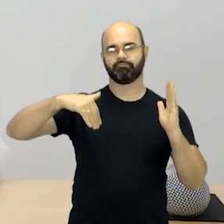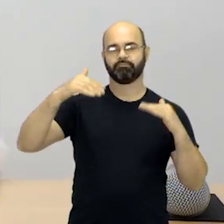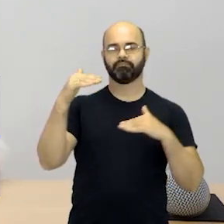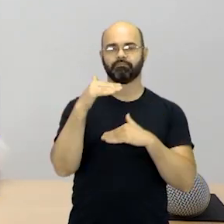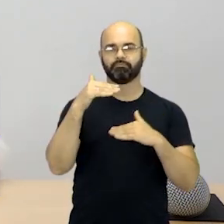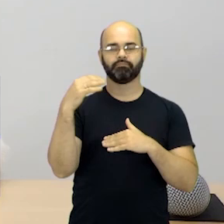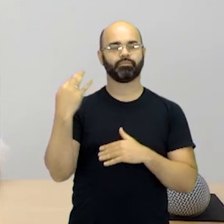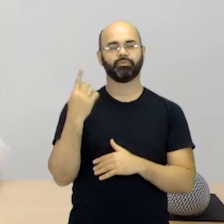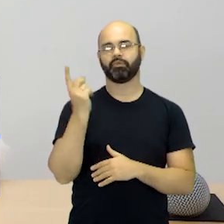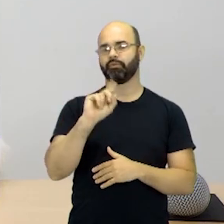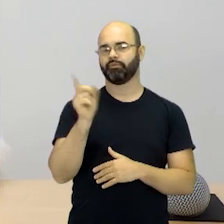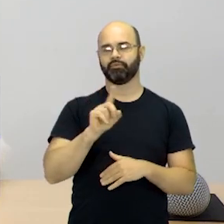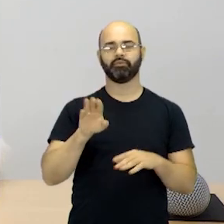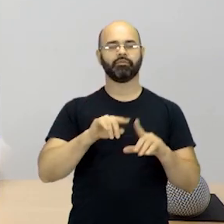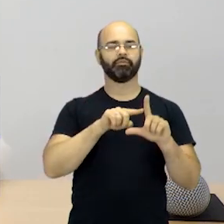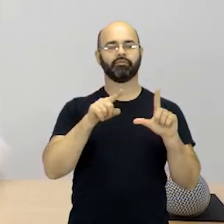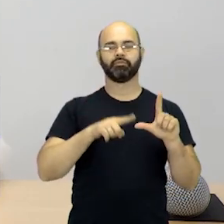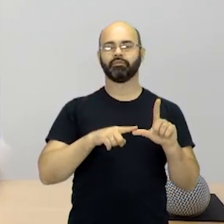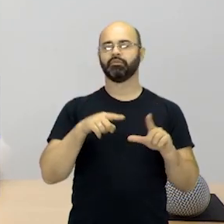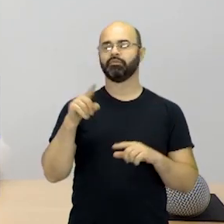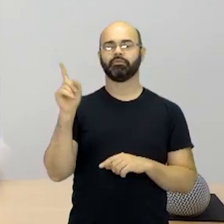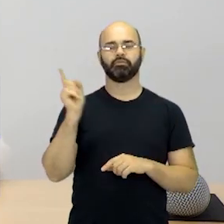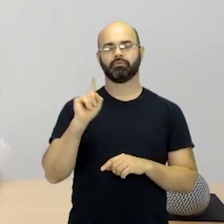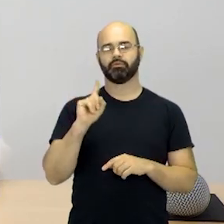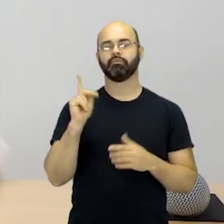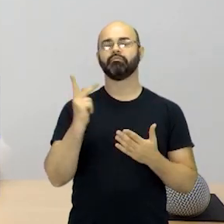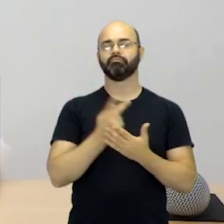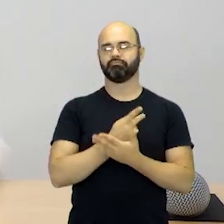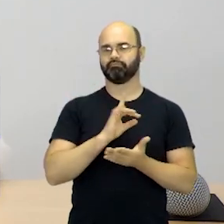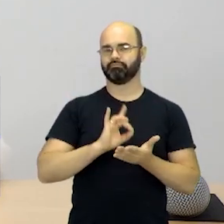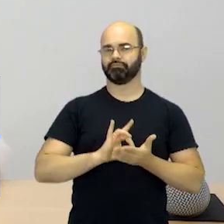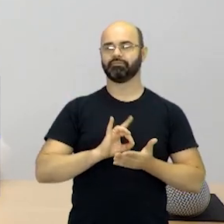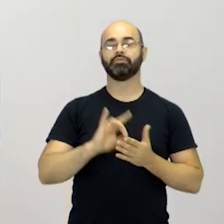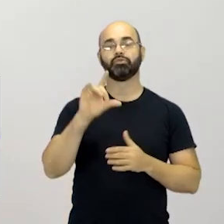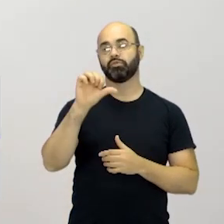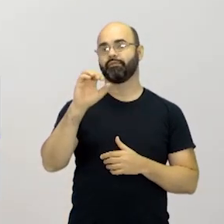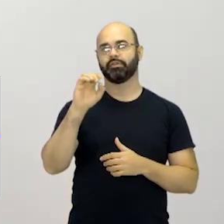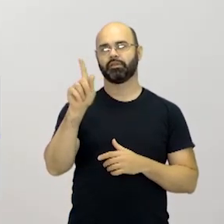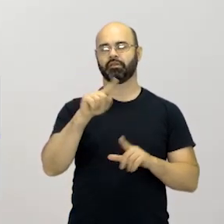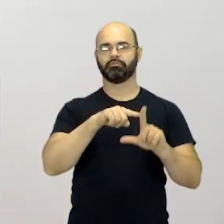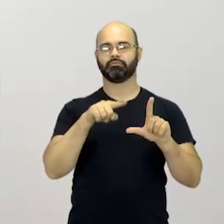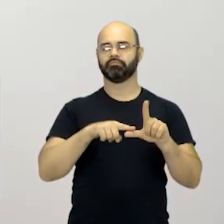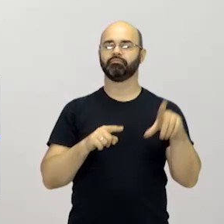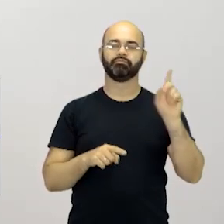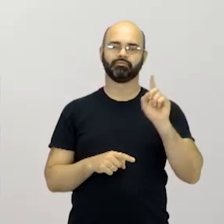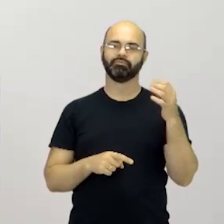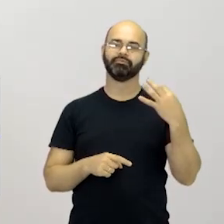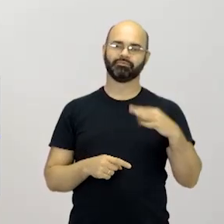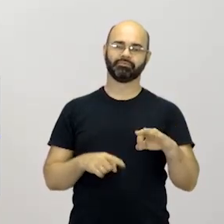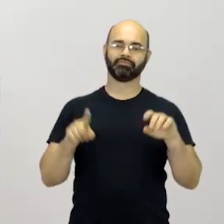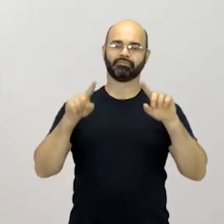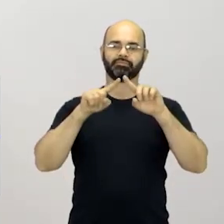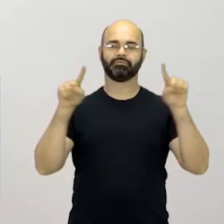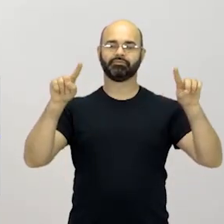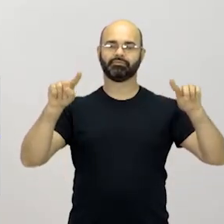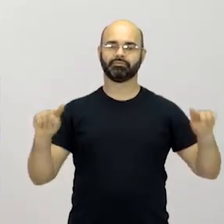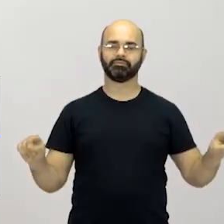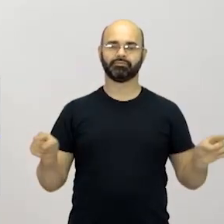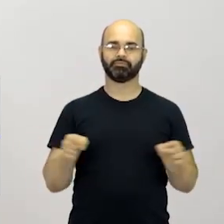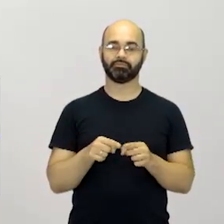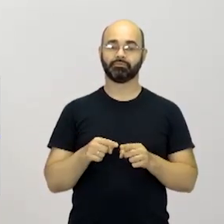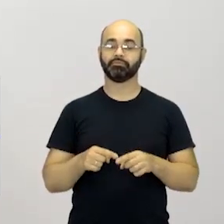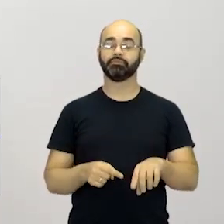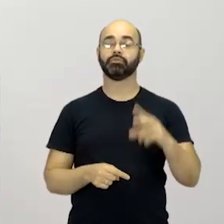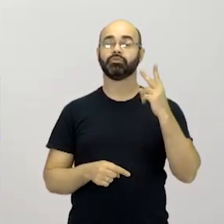paralelogramo, não tem ângulos retos, né? Os 4. Isso. Muito bem, obrigada. Professora Carla Regina, é verdade, né? Um trapézio pode ter no máximo